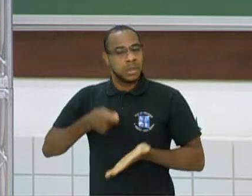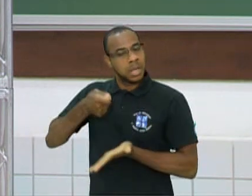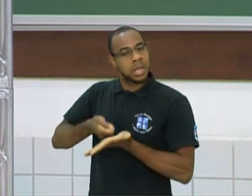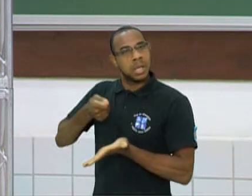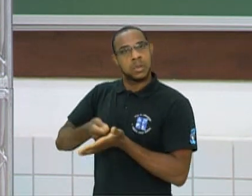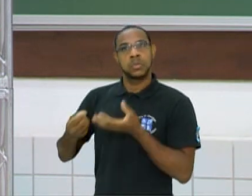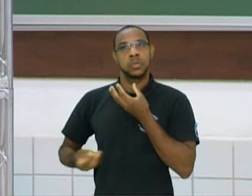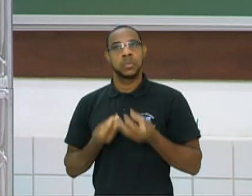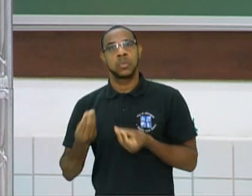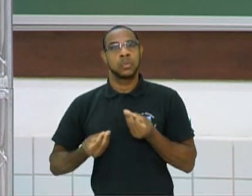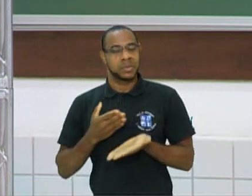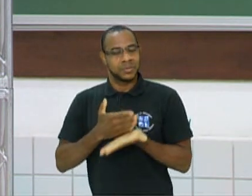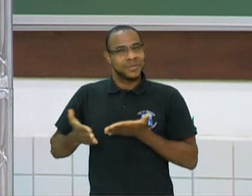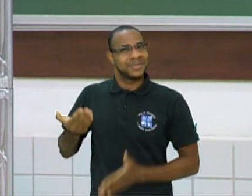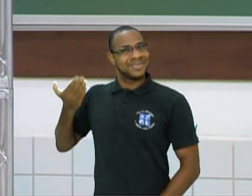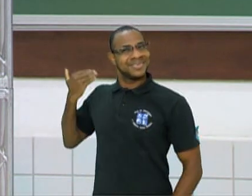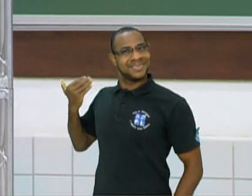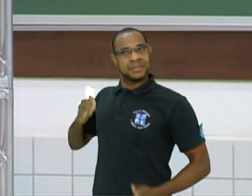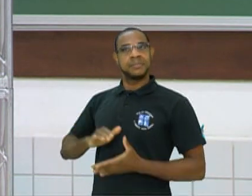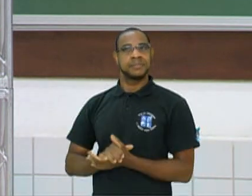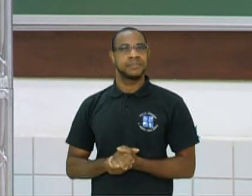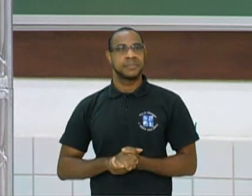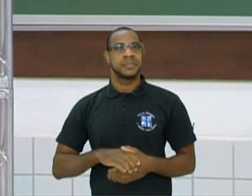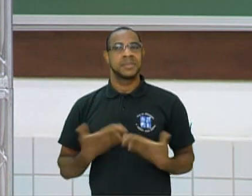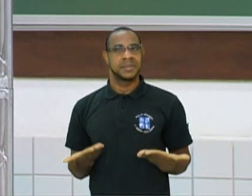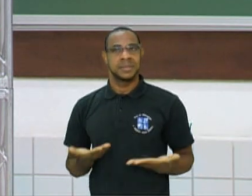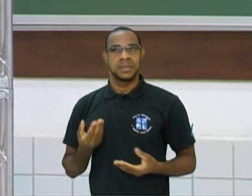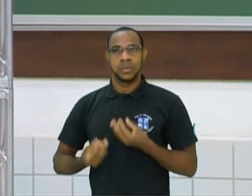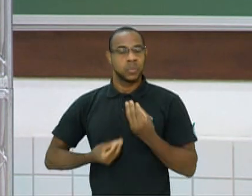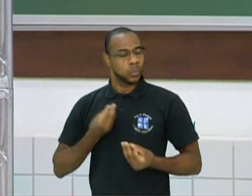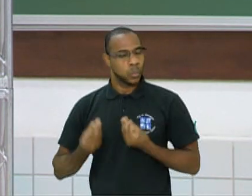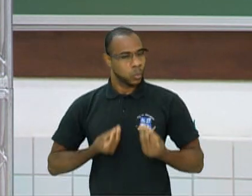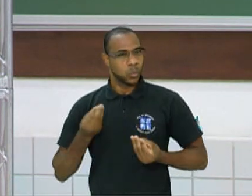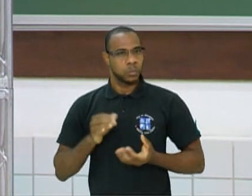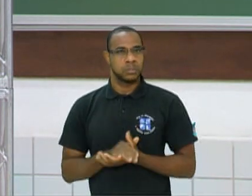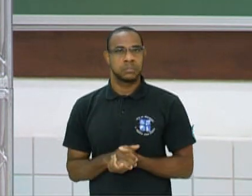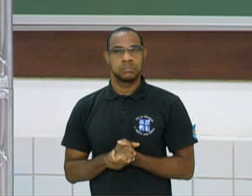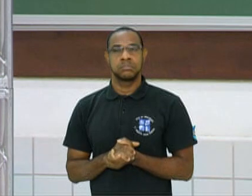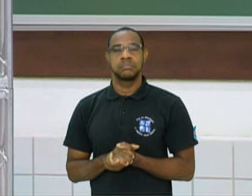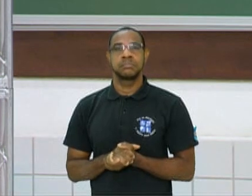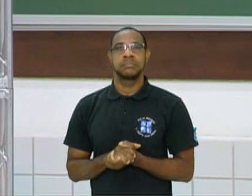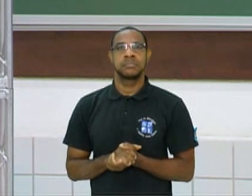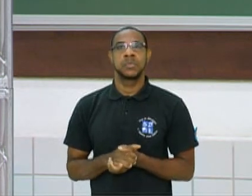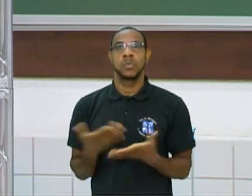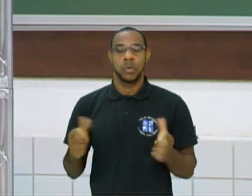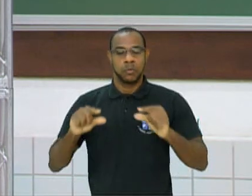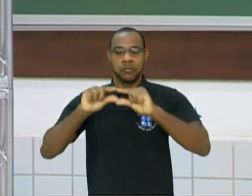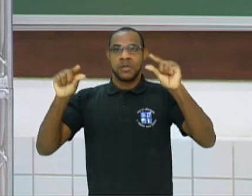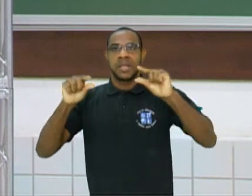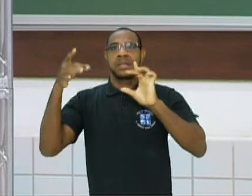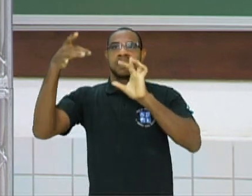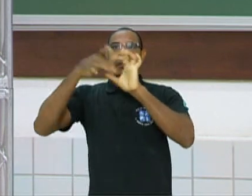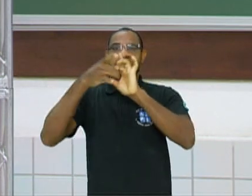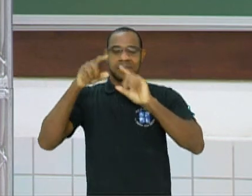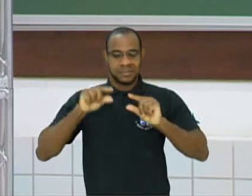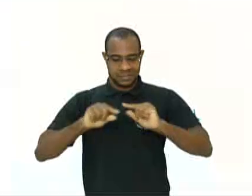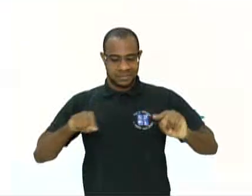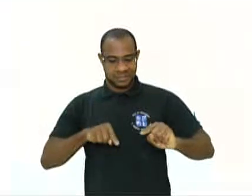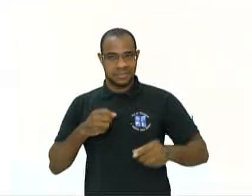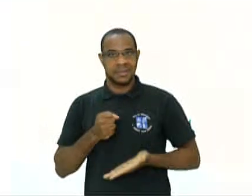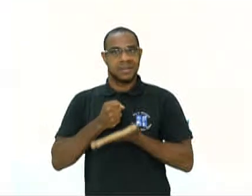dele? Que iniciou lá no passado, mas essa luta ela é frequente, ela é corriqueira. Então, de que forma? Qual frase nós temos do nosso fragmento que